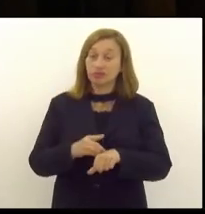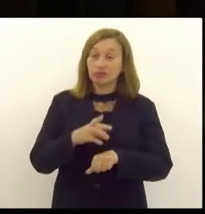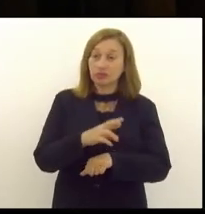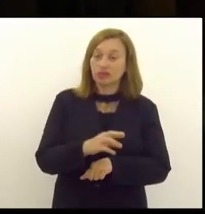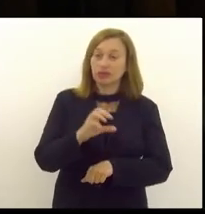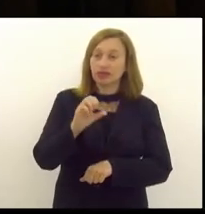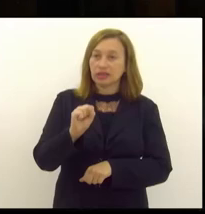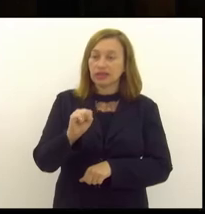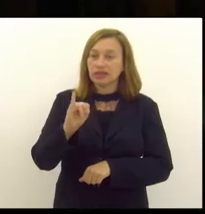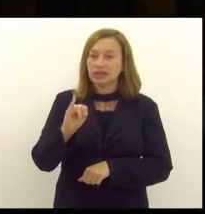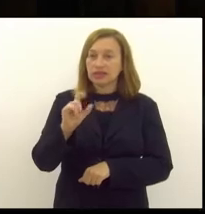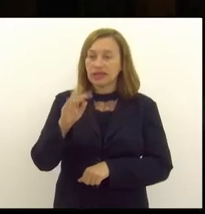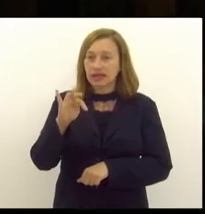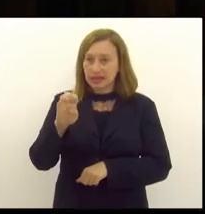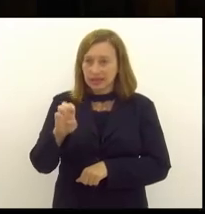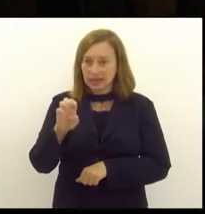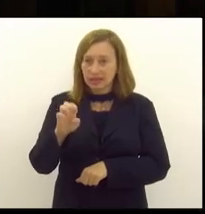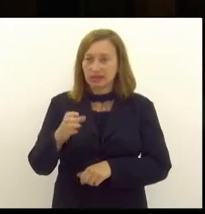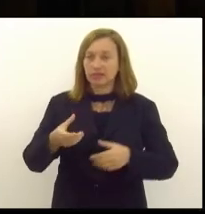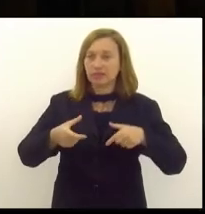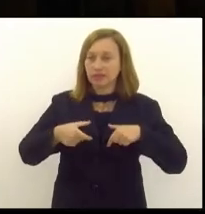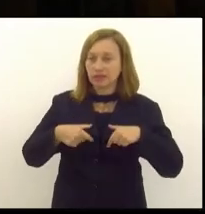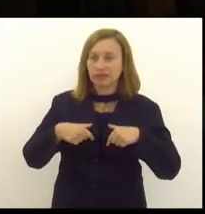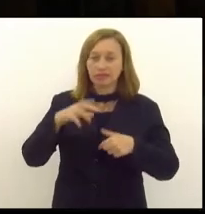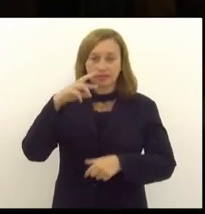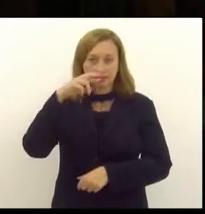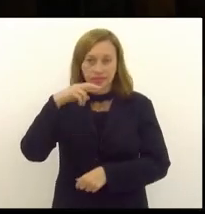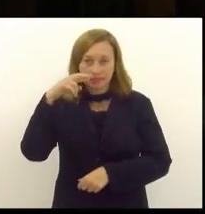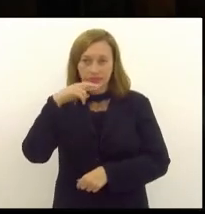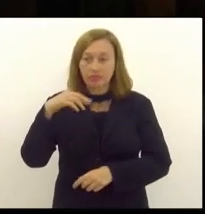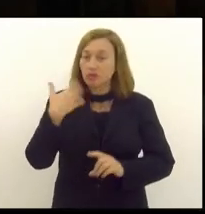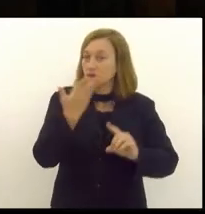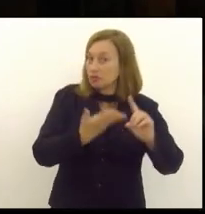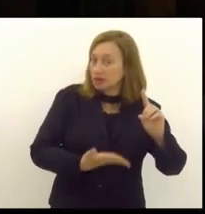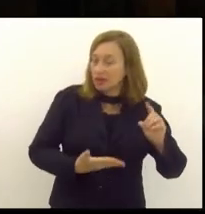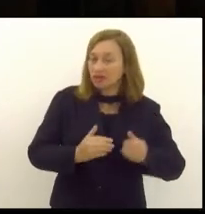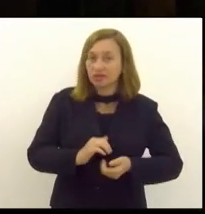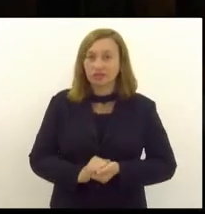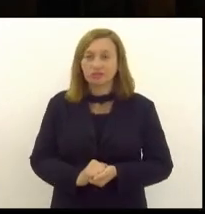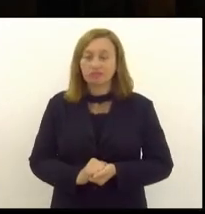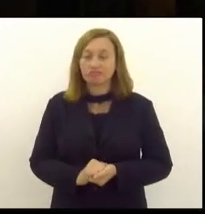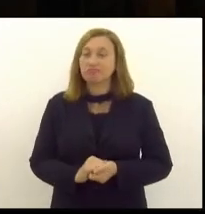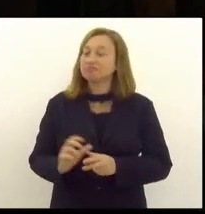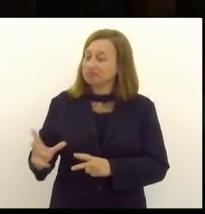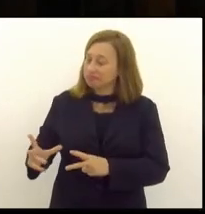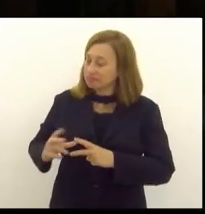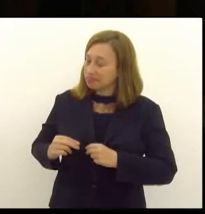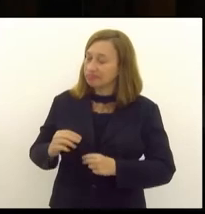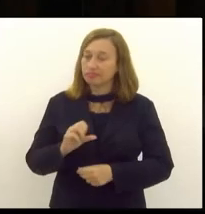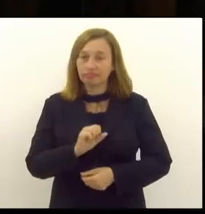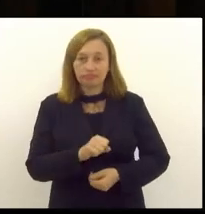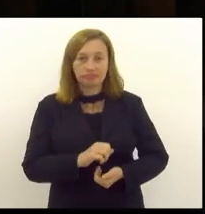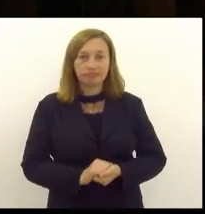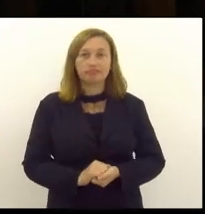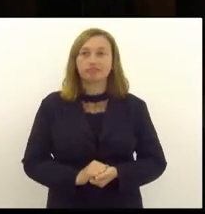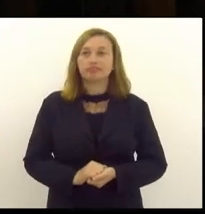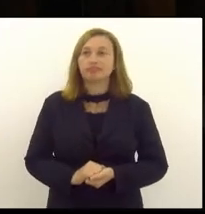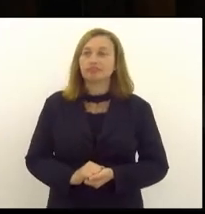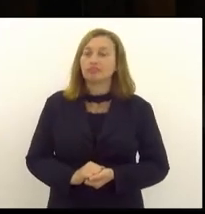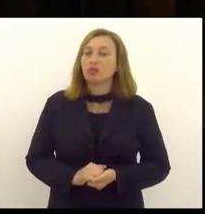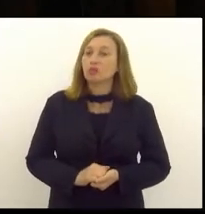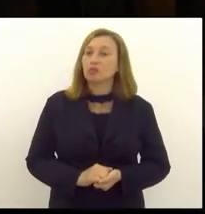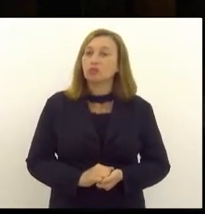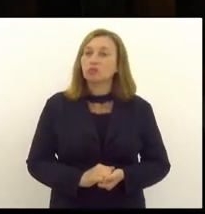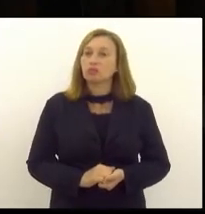Sirlene Zimmermann, da Medalha Tiradentes. E homenagem essa, muito merecida. Seja pelos